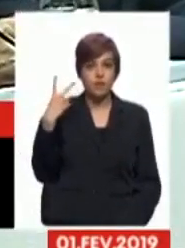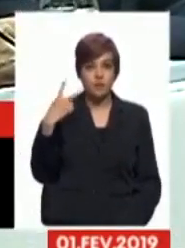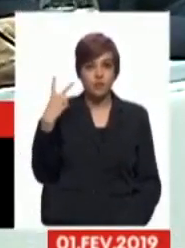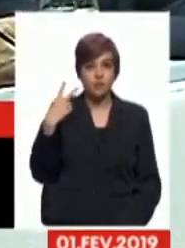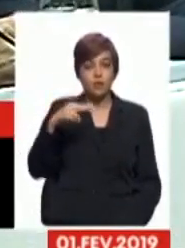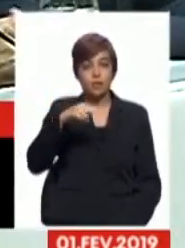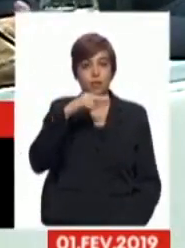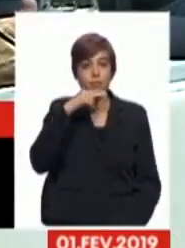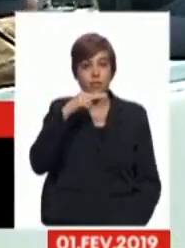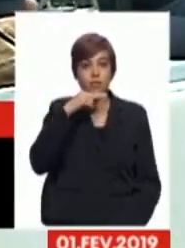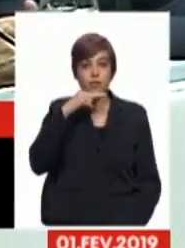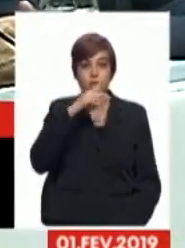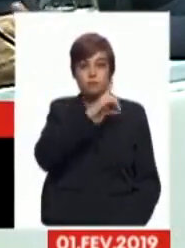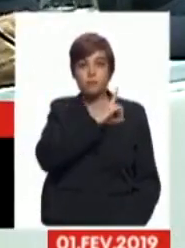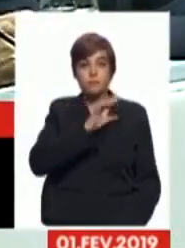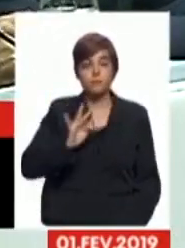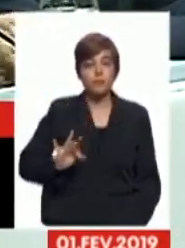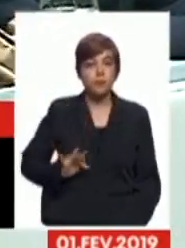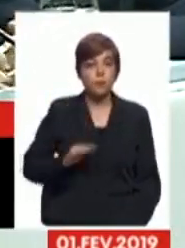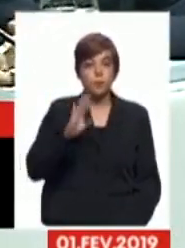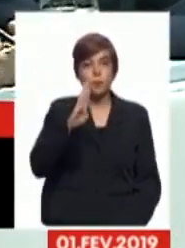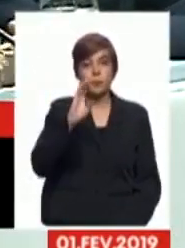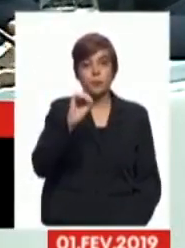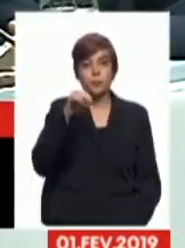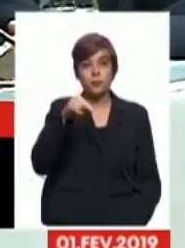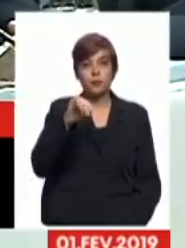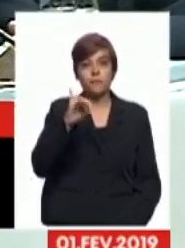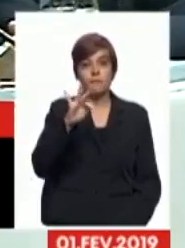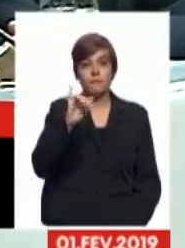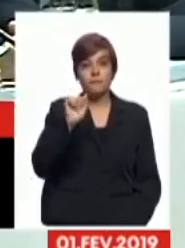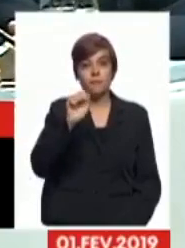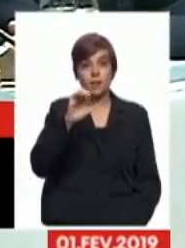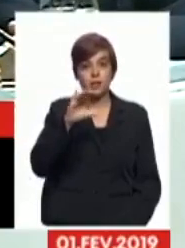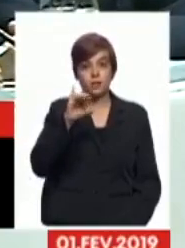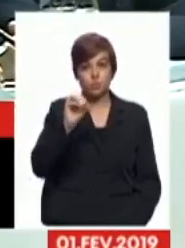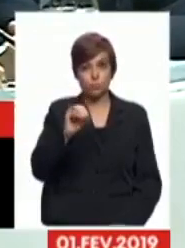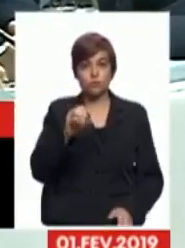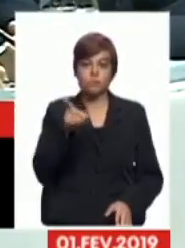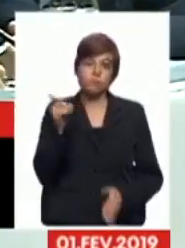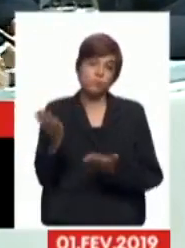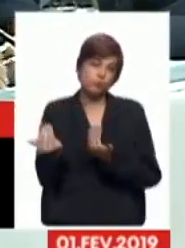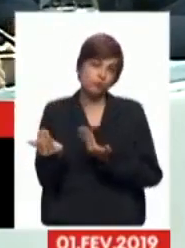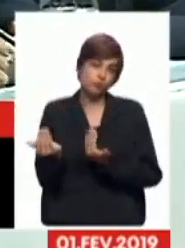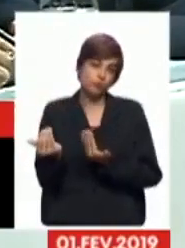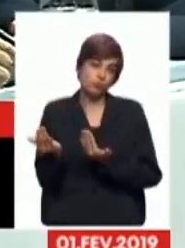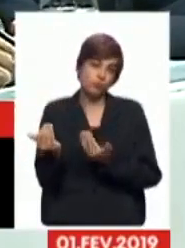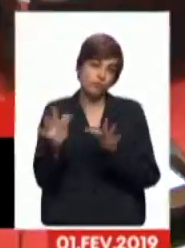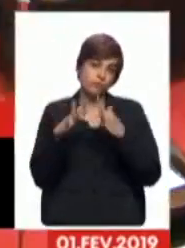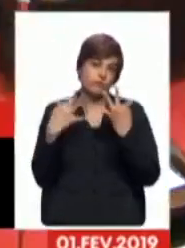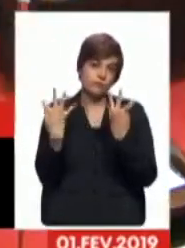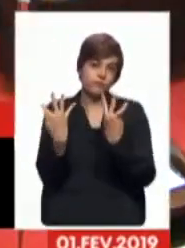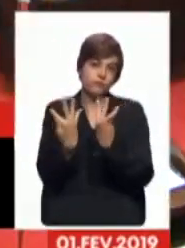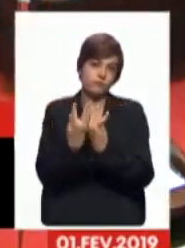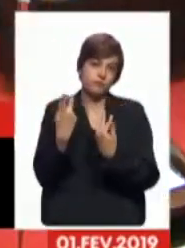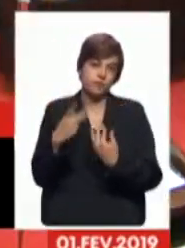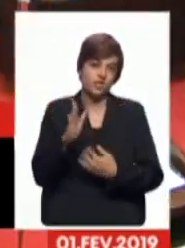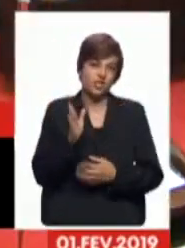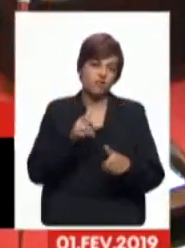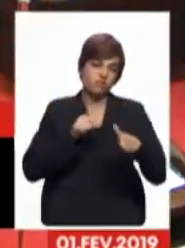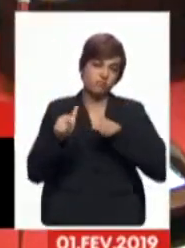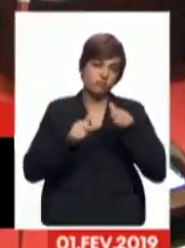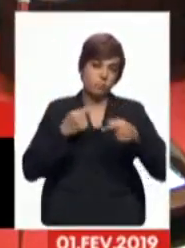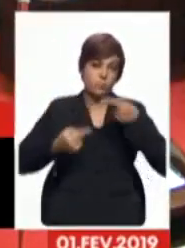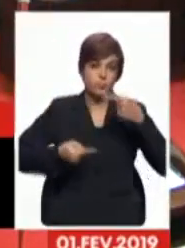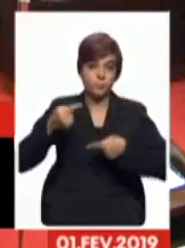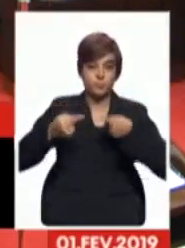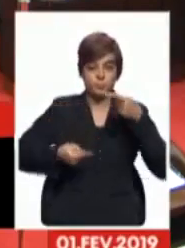do deputado federal Bonifácio de Andrada. Ele que representa Elismar a geração mais Fernandes jovem Prado. De uma família tradicional na política